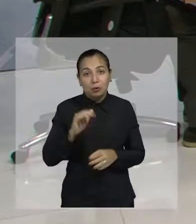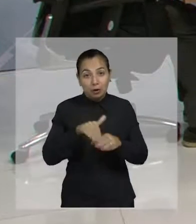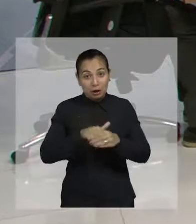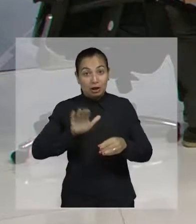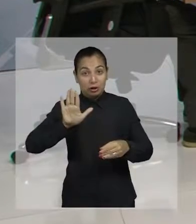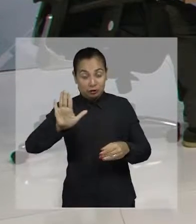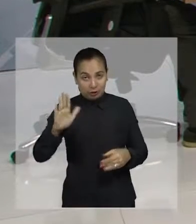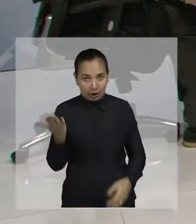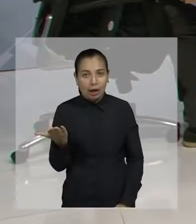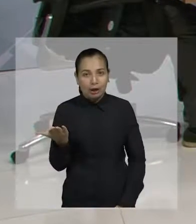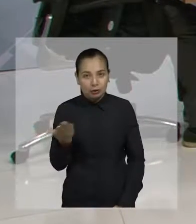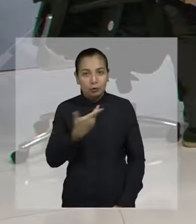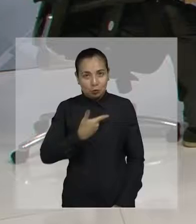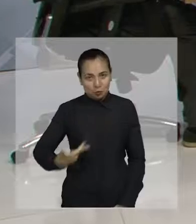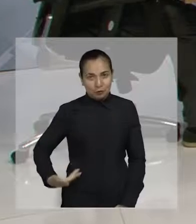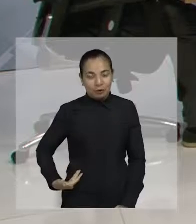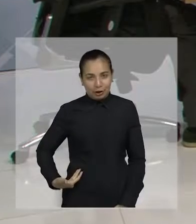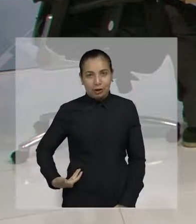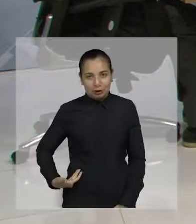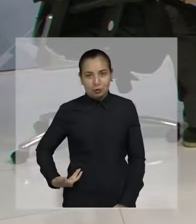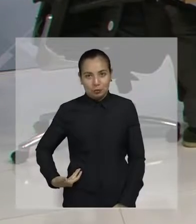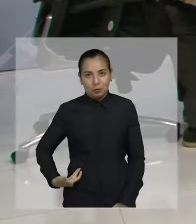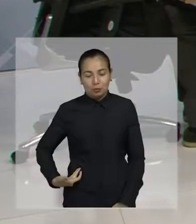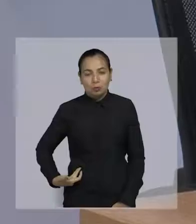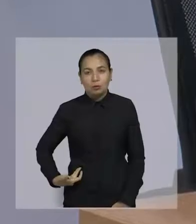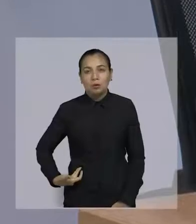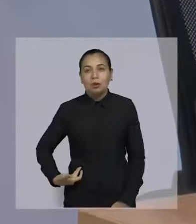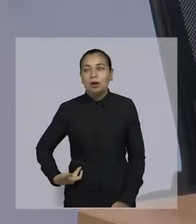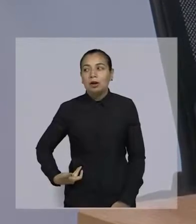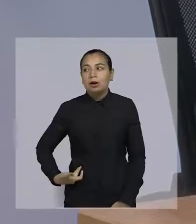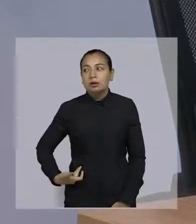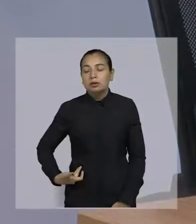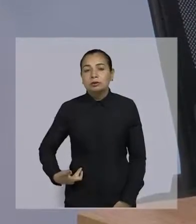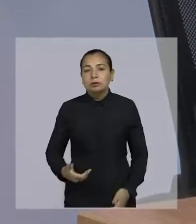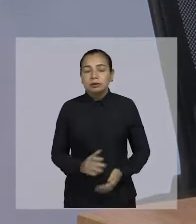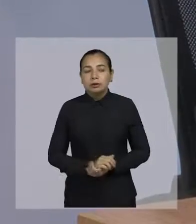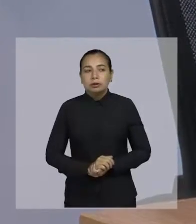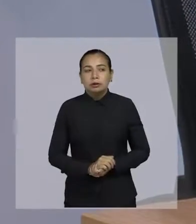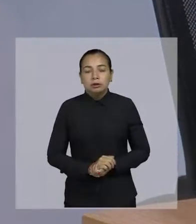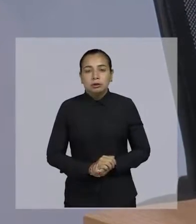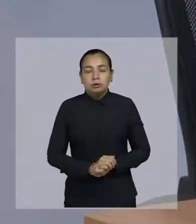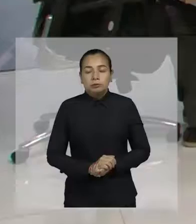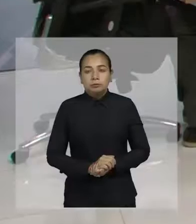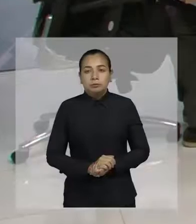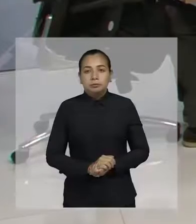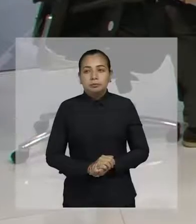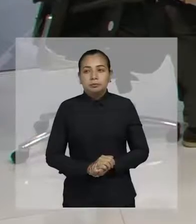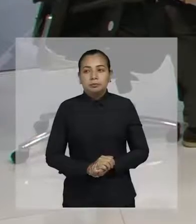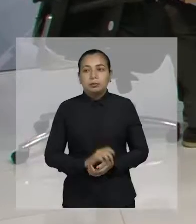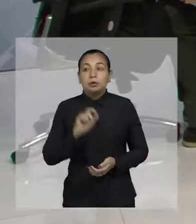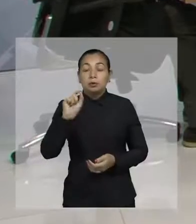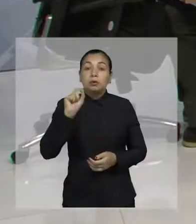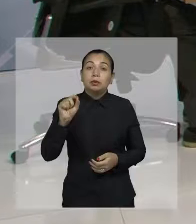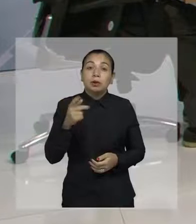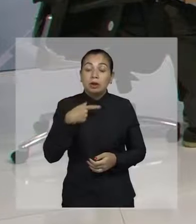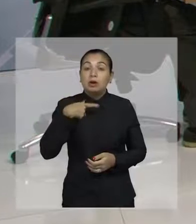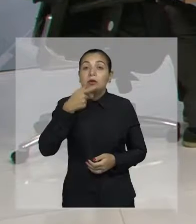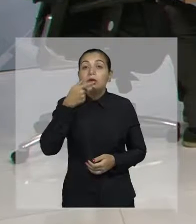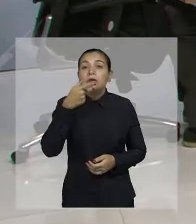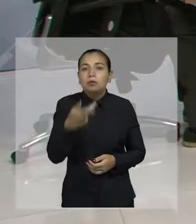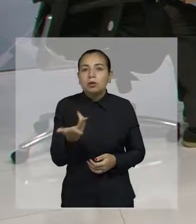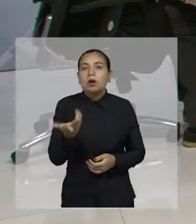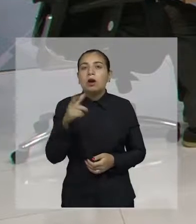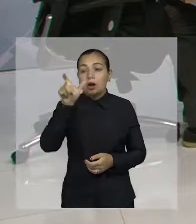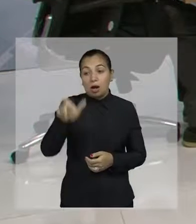o Meirelles, né? Ele mesmo Tá na perguntou, entrevista né? dele. Eu queria colocar esse elemento para que vocês identificassem, porque sendo ele um